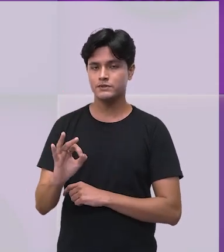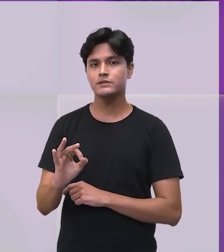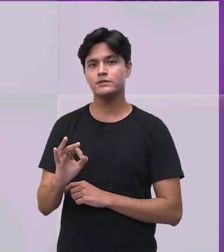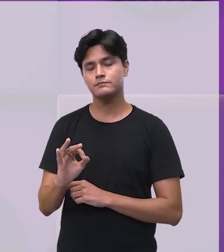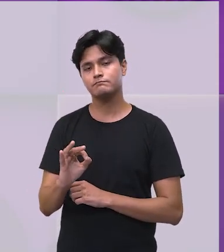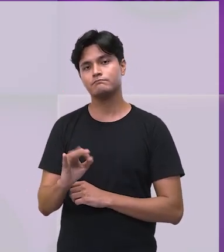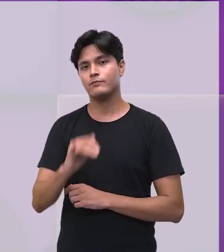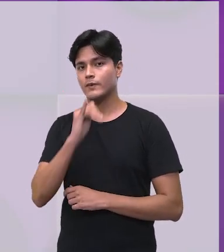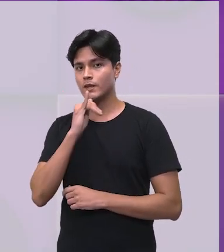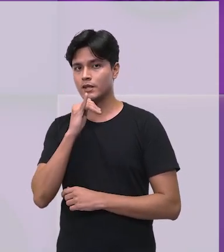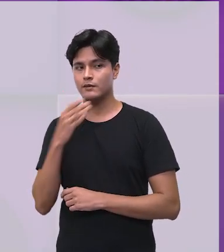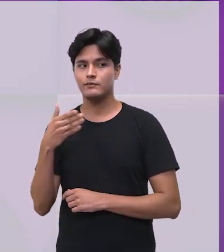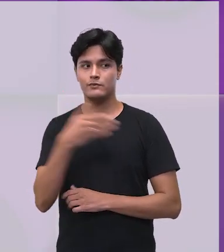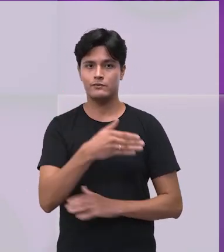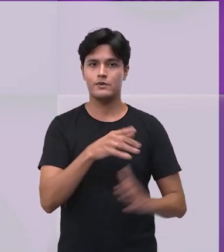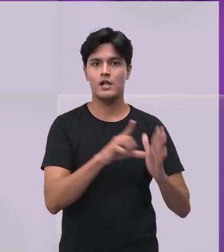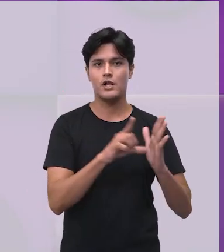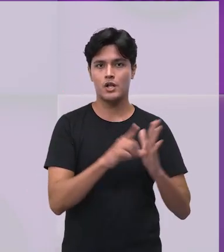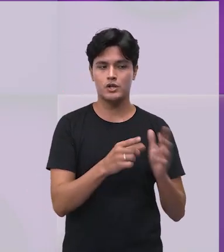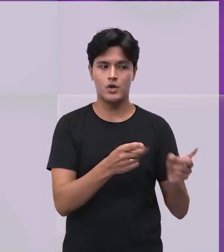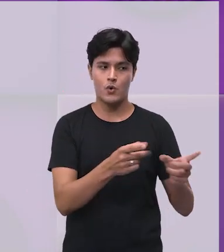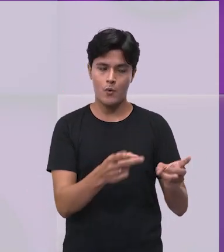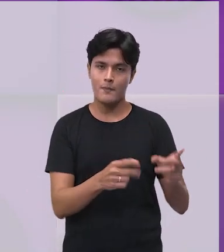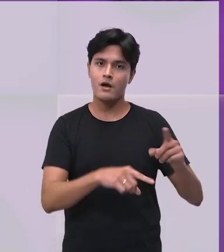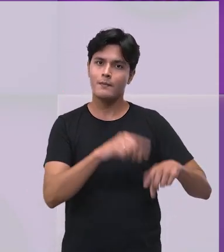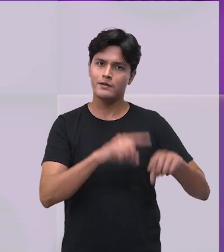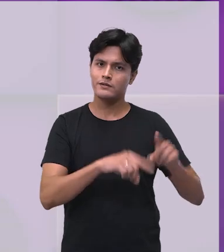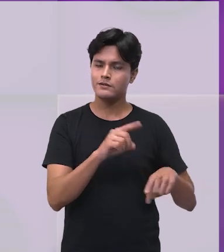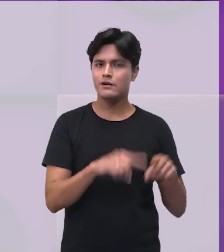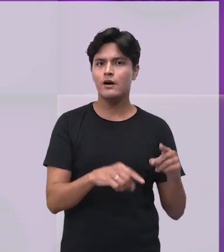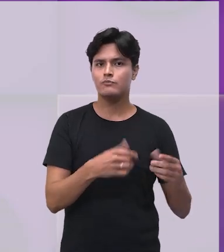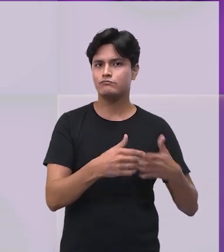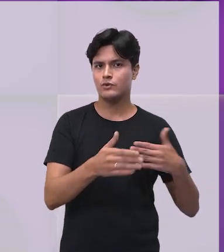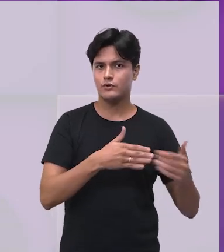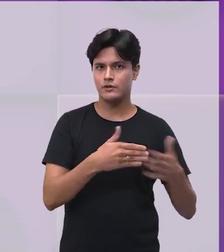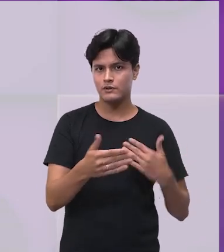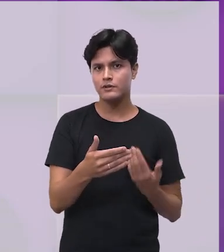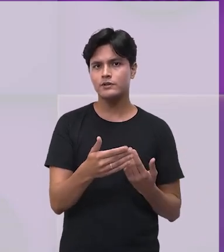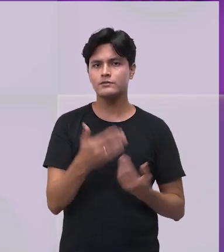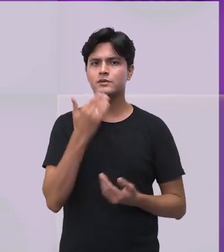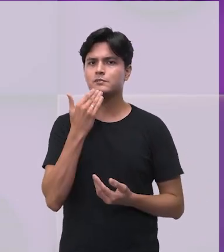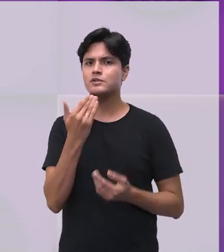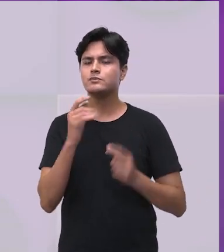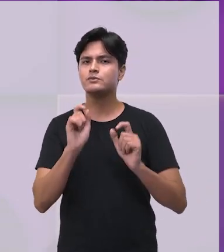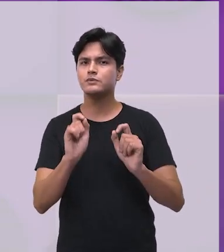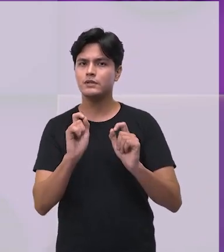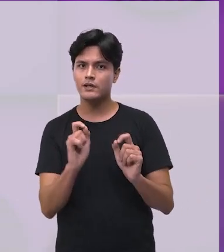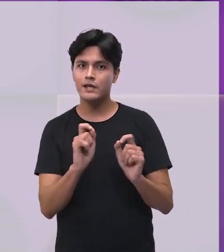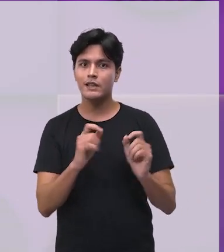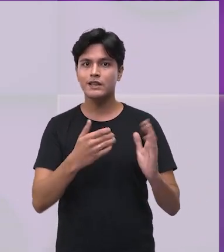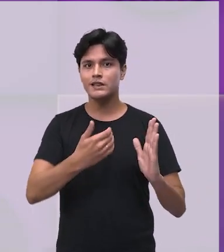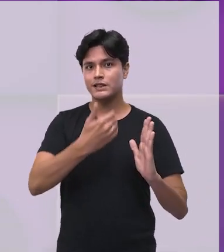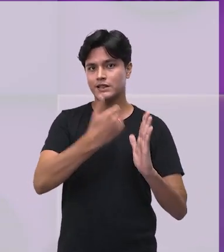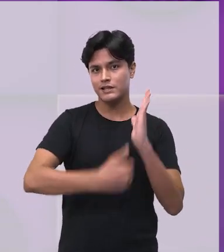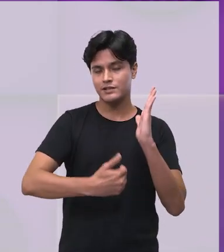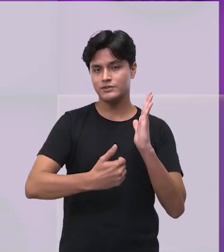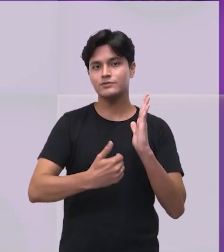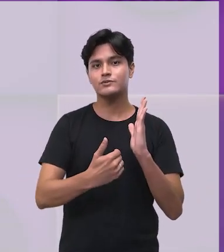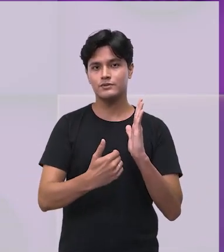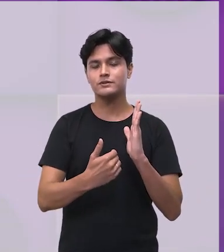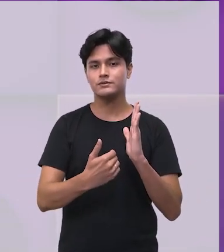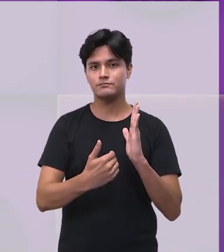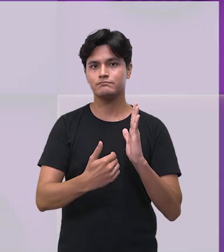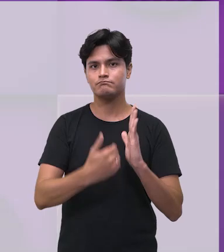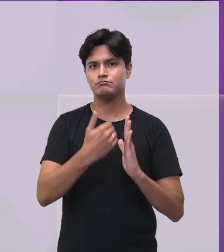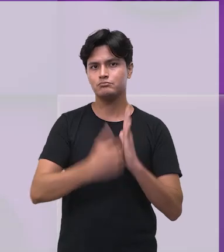numa loja, por exemplo, comprar um eletrodoméstico ou qualquer coisa, a primeira coisa que a gente pede é um desconto, né? Então, esse desconto ele é dado na